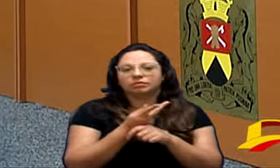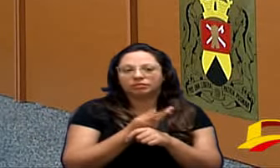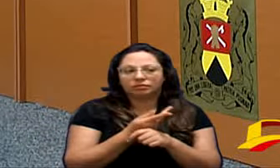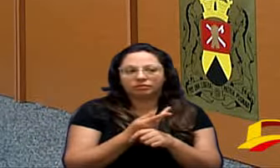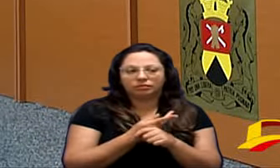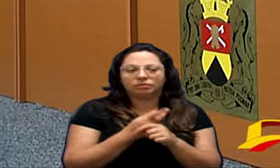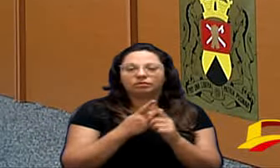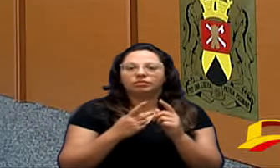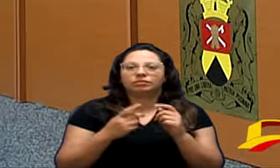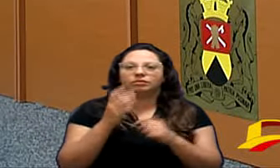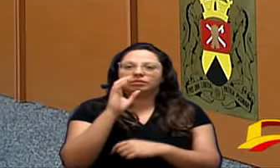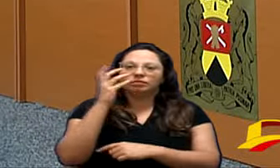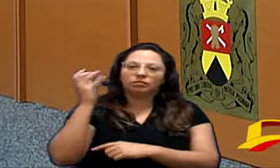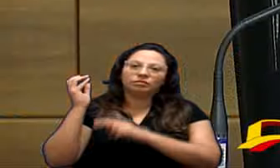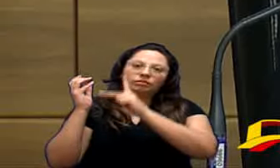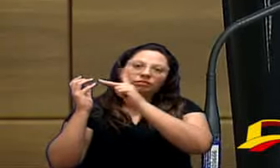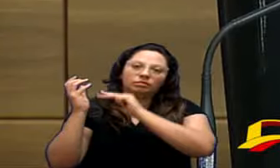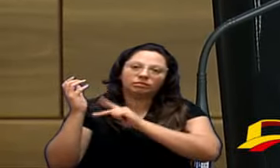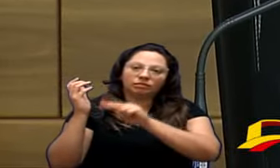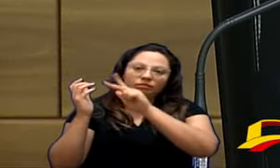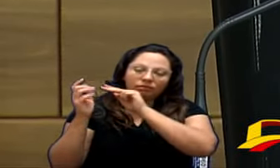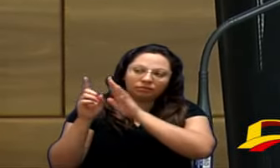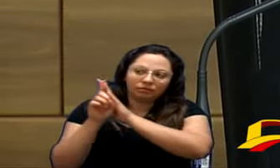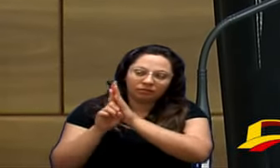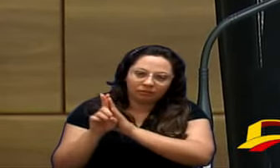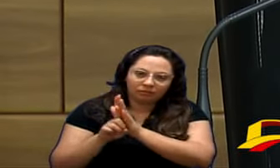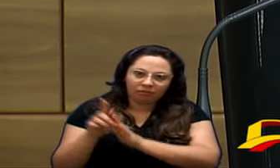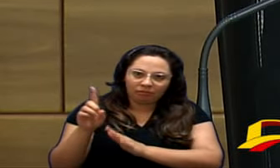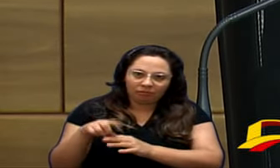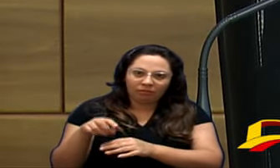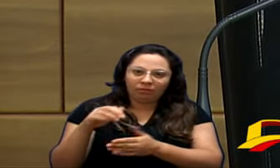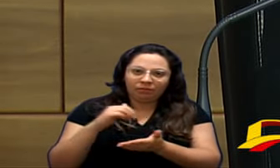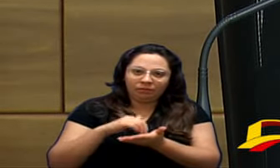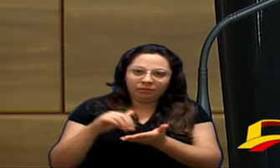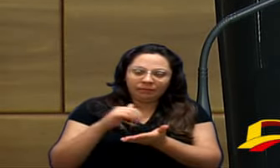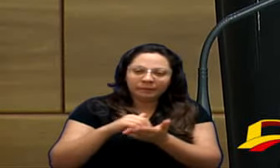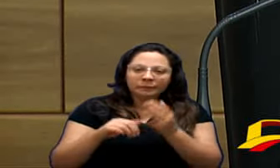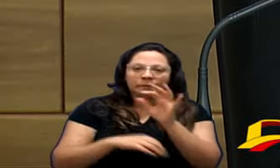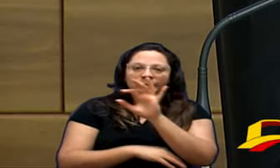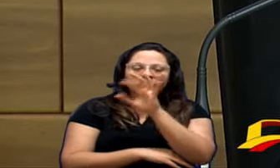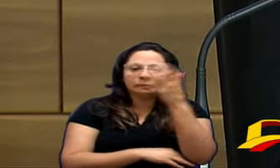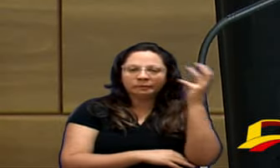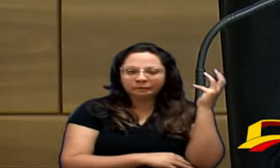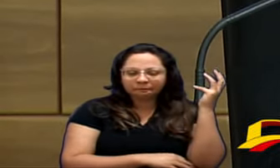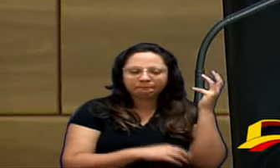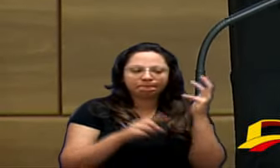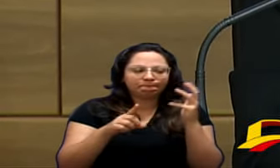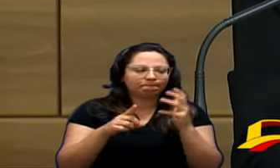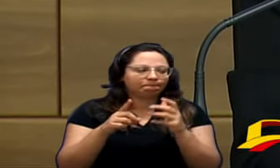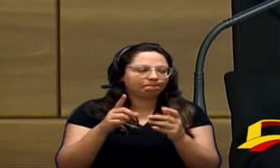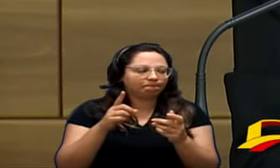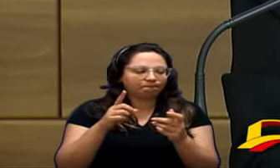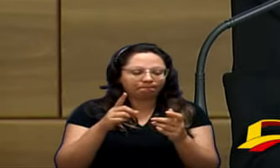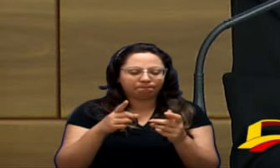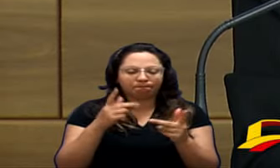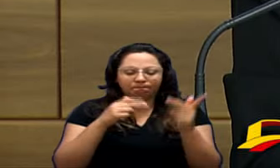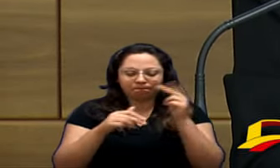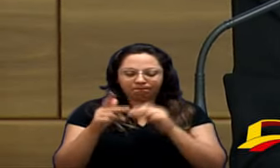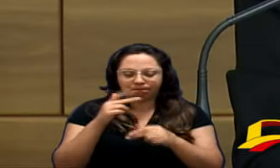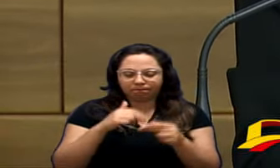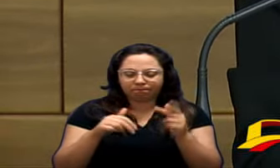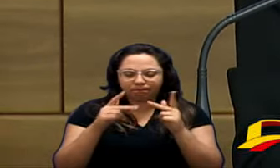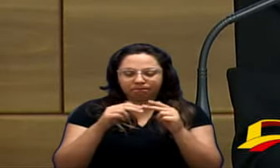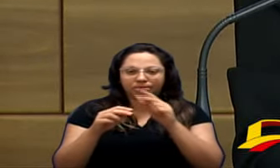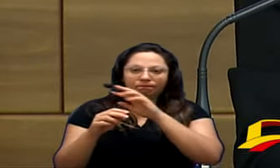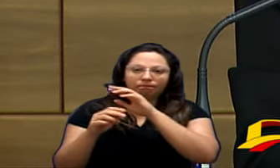de poda e corte de árvore eh que é feito pela secretaria do meio ambiente a operacionalização do corte e da poda não está